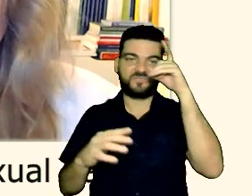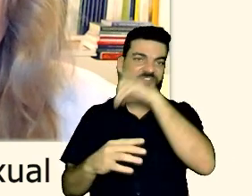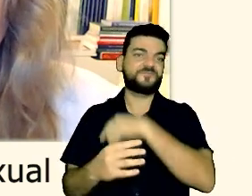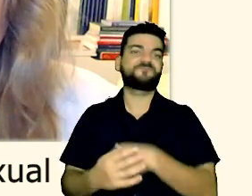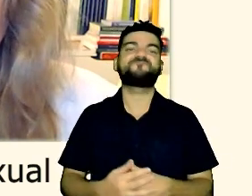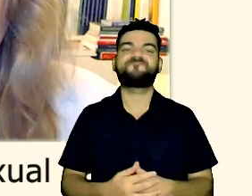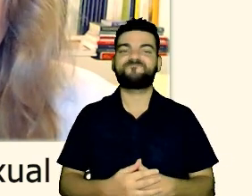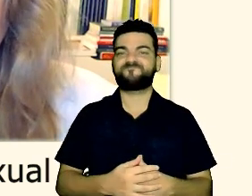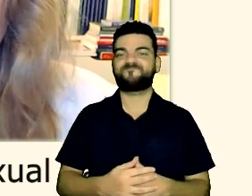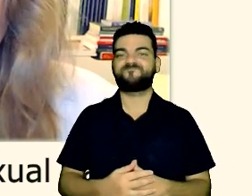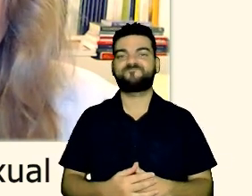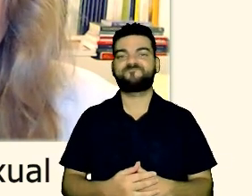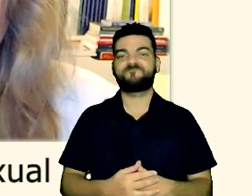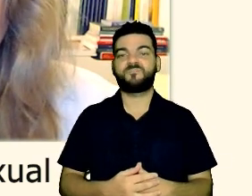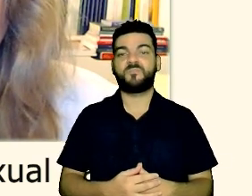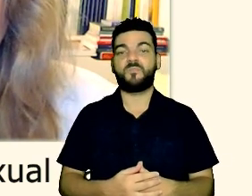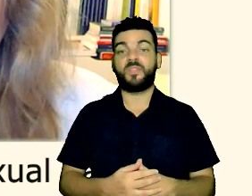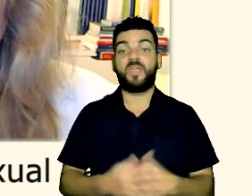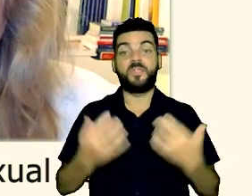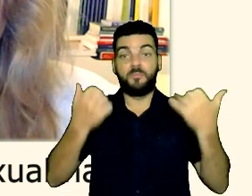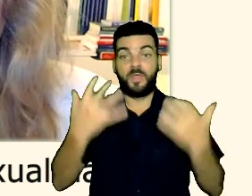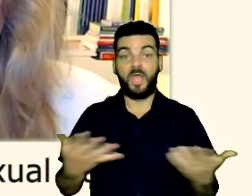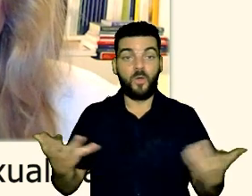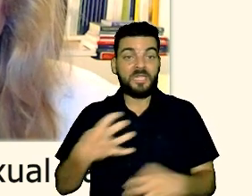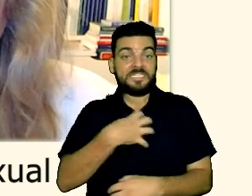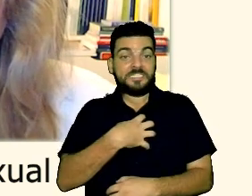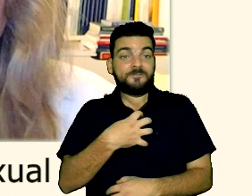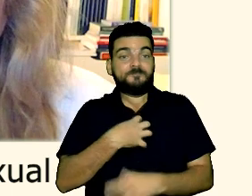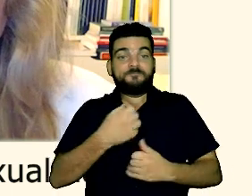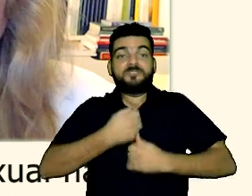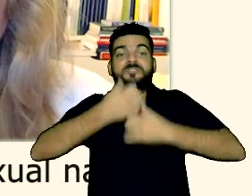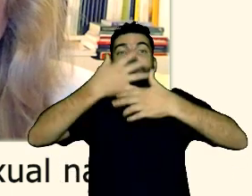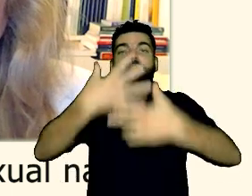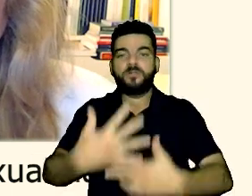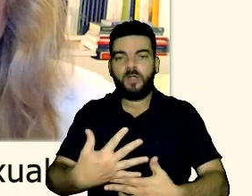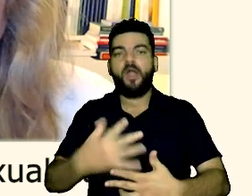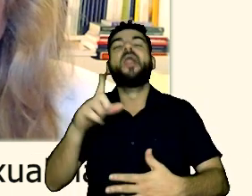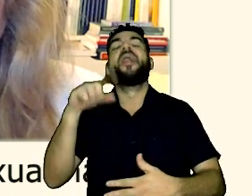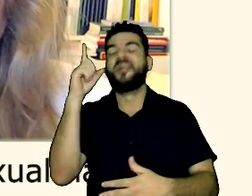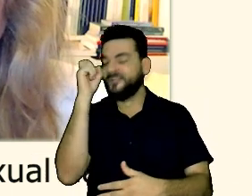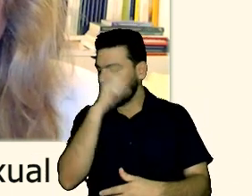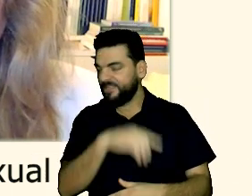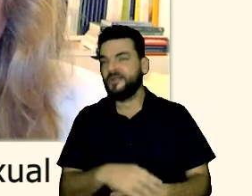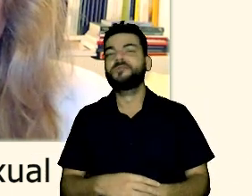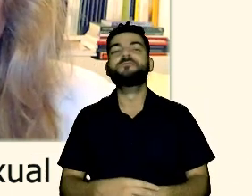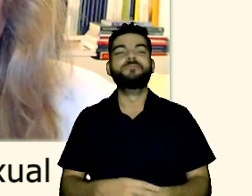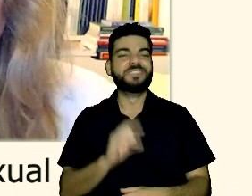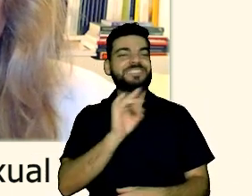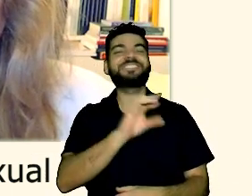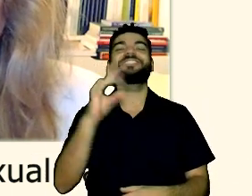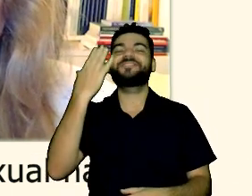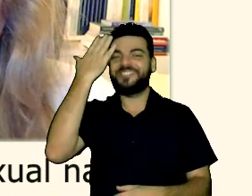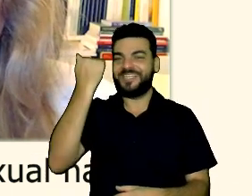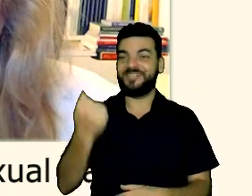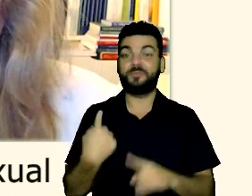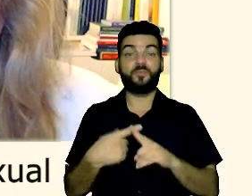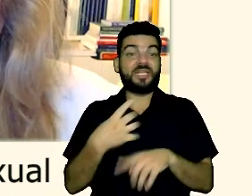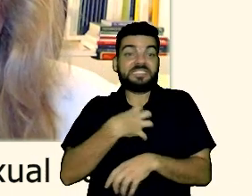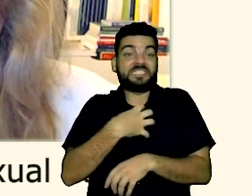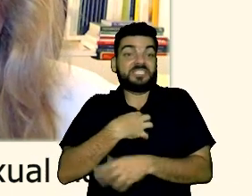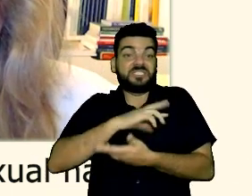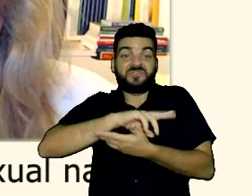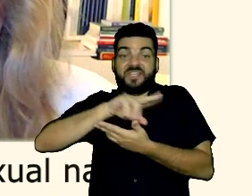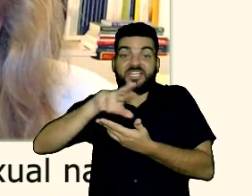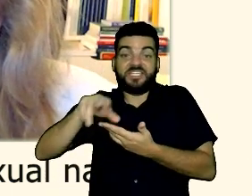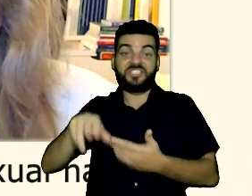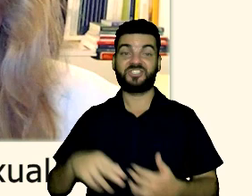acostumado, como é difícil a gente se comunicar, é difícil também a gente ouvir, Nós temos grandes dificuldades disso. E